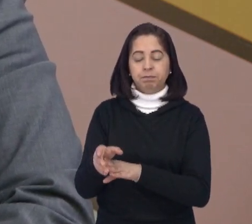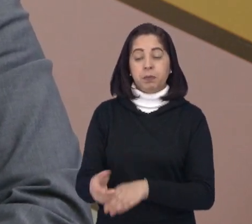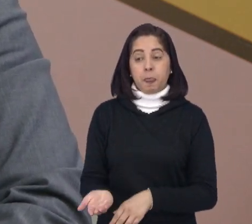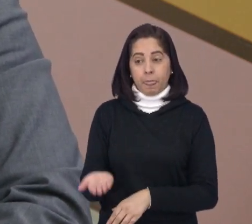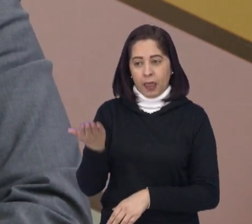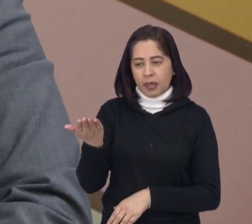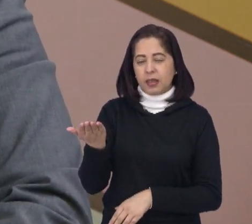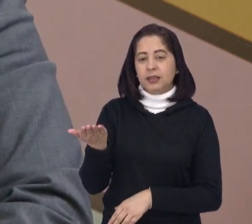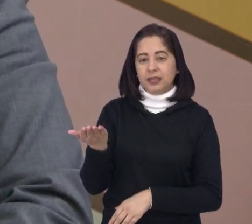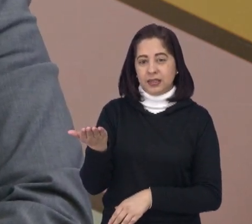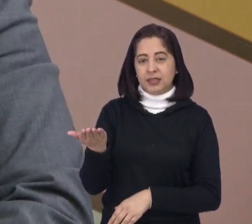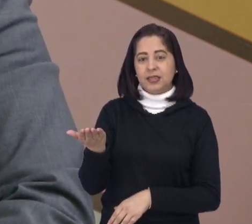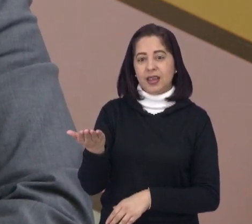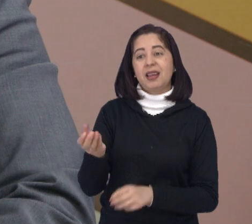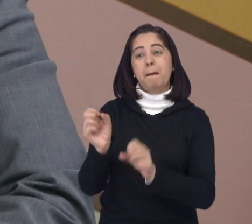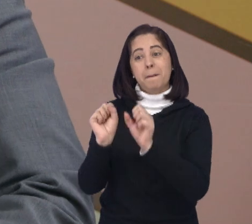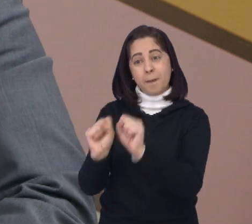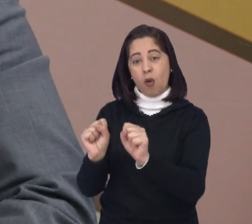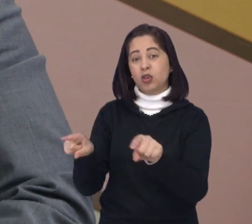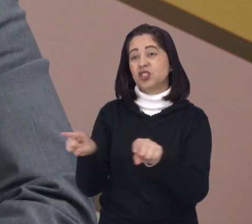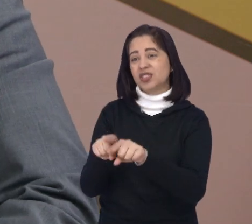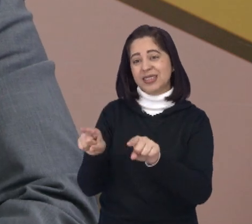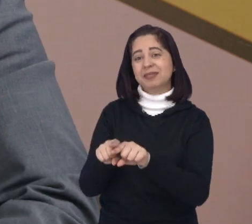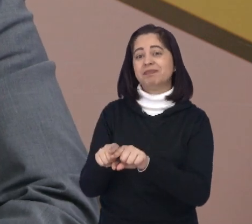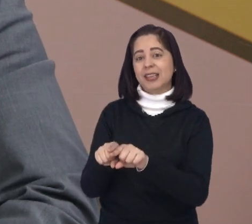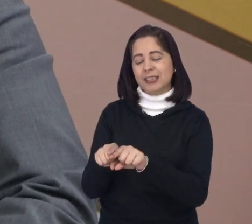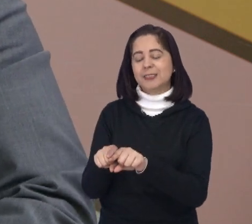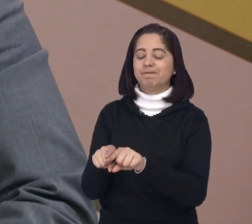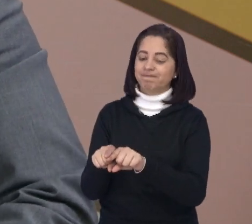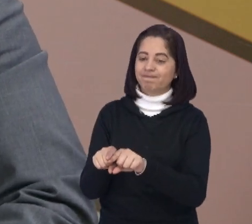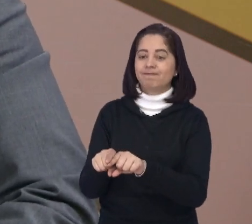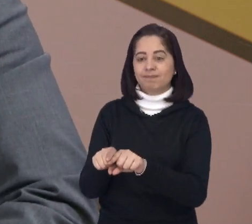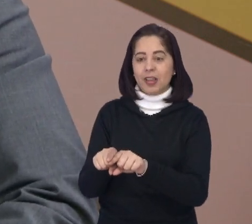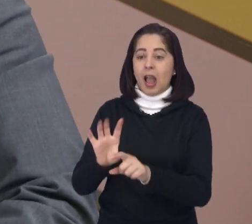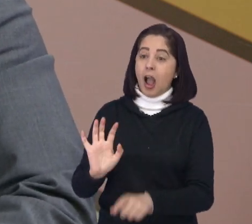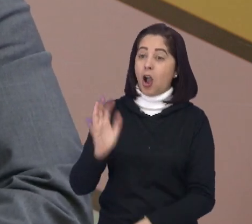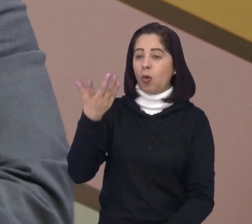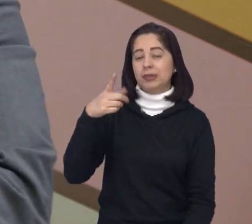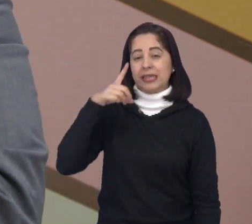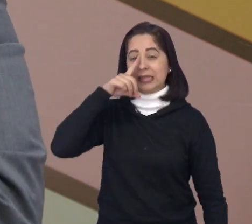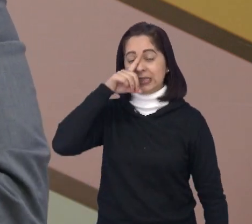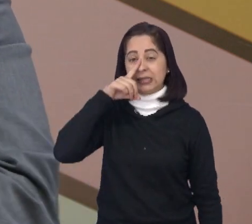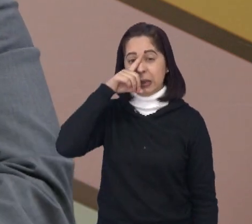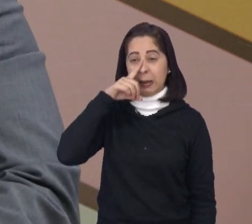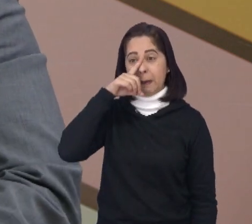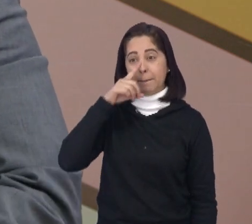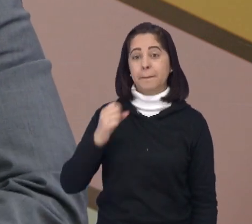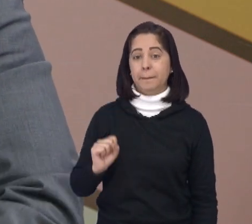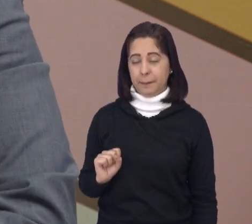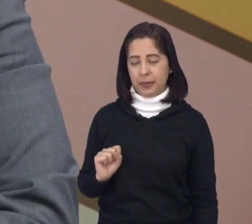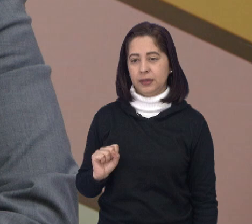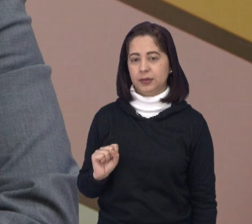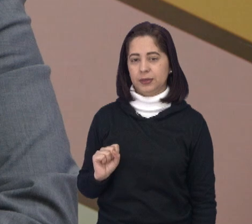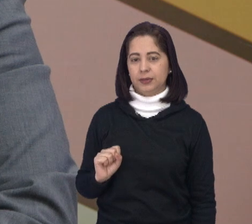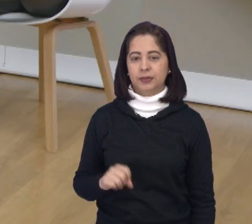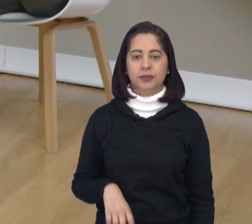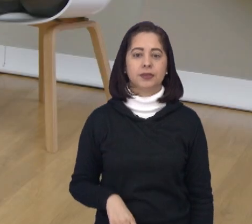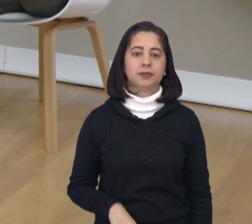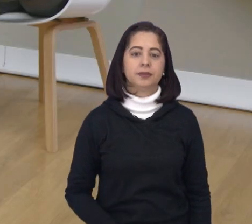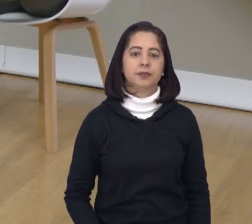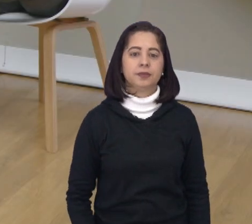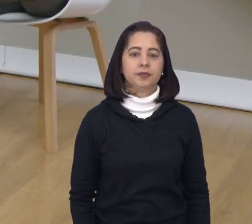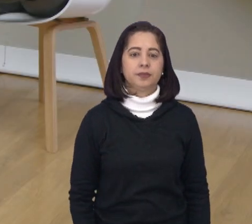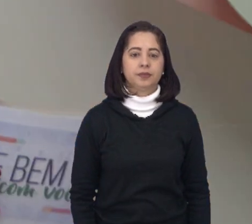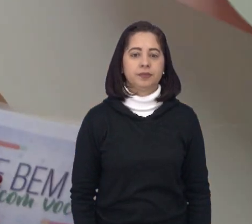de segurança, ele pode também estar assumindo esse risco, né, mesmo contra as normas da empresa.